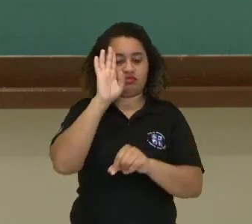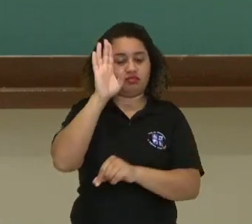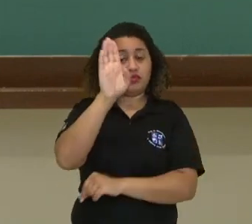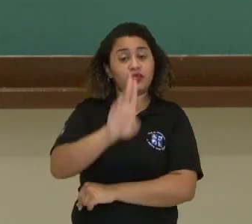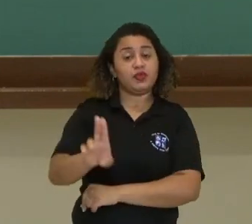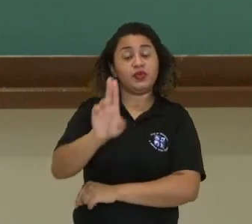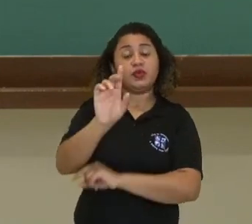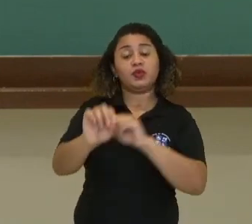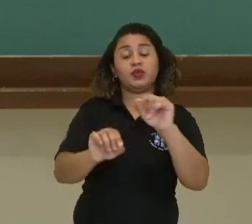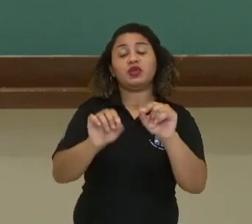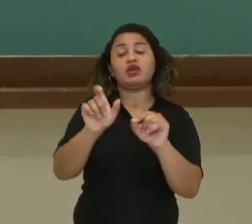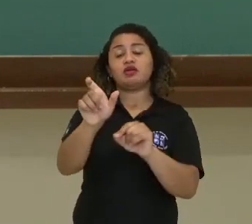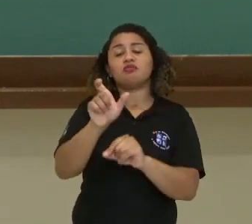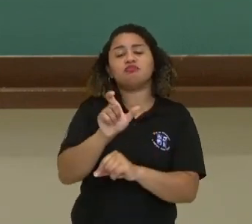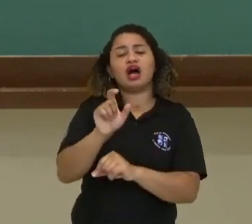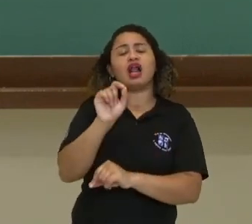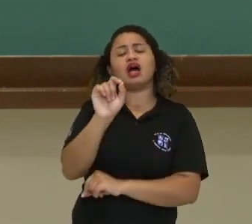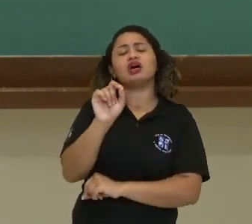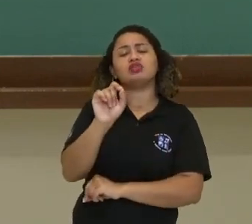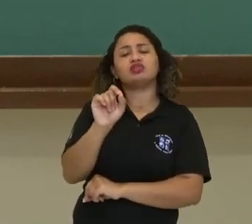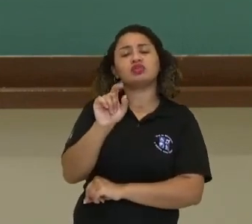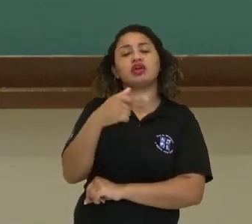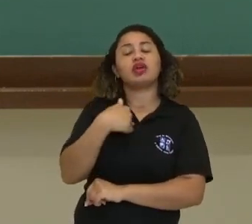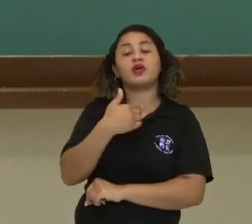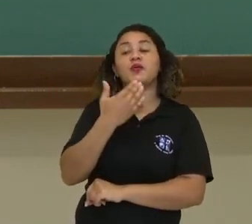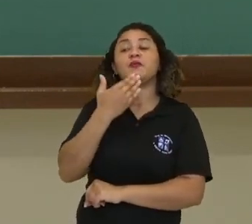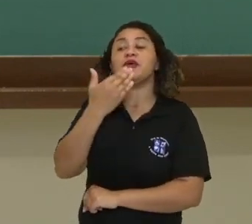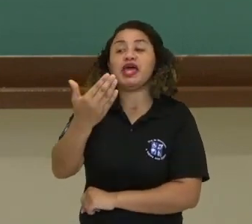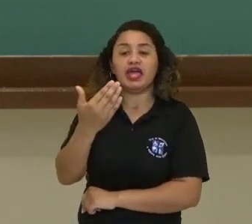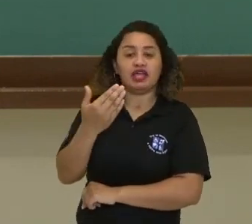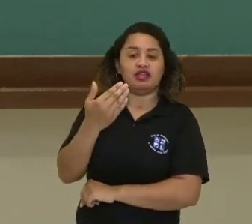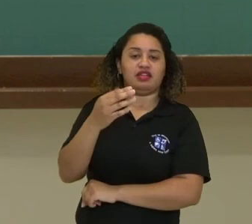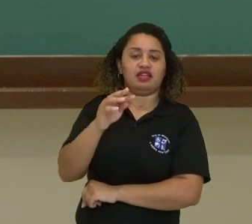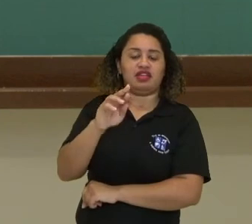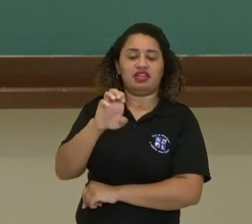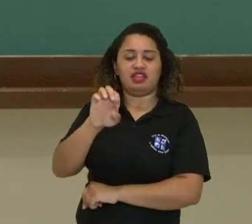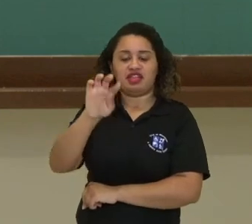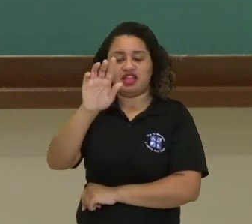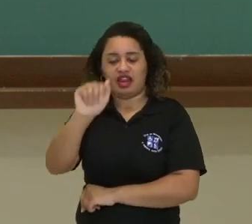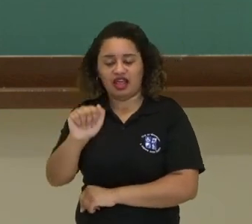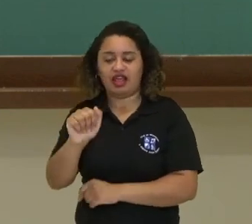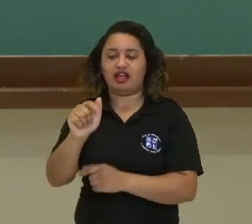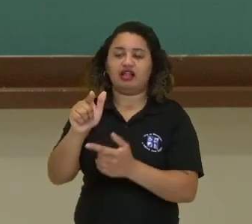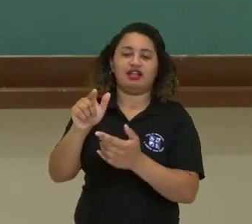utilizo palavras no imperativo, como entregue-me,